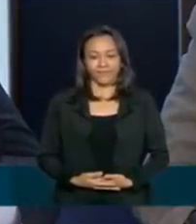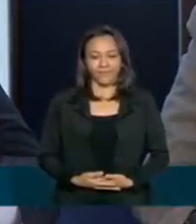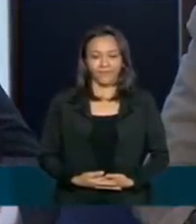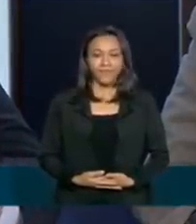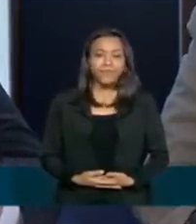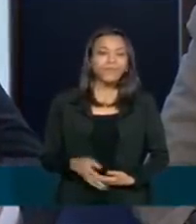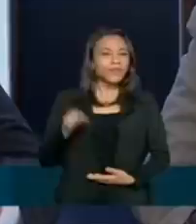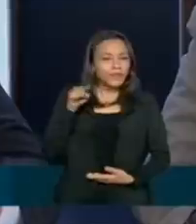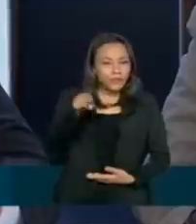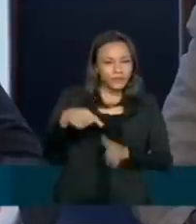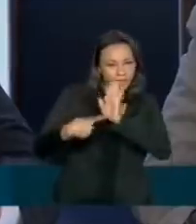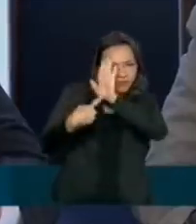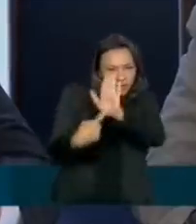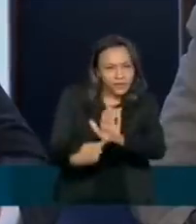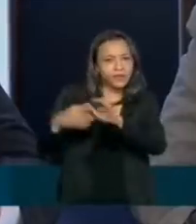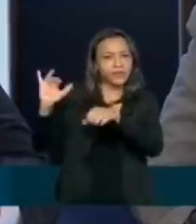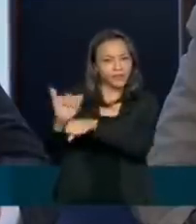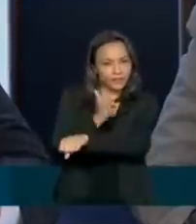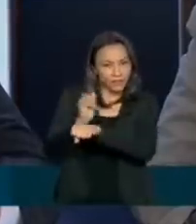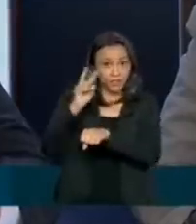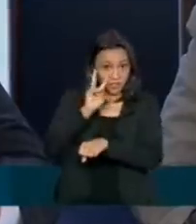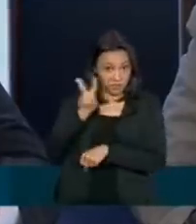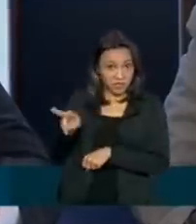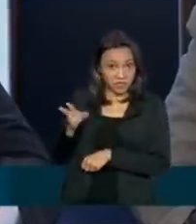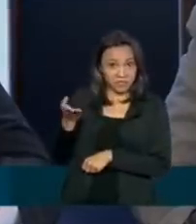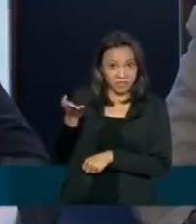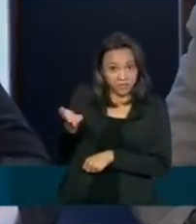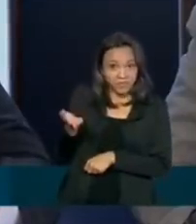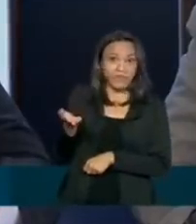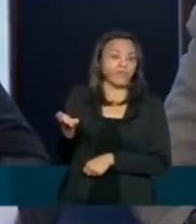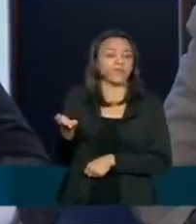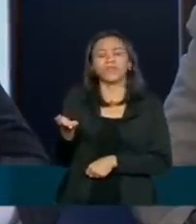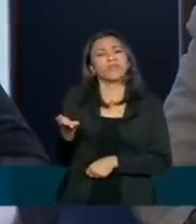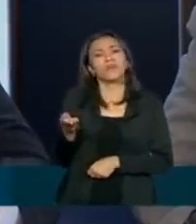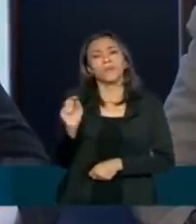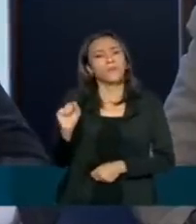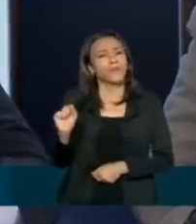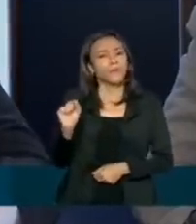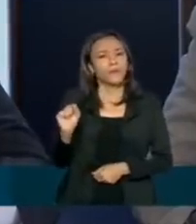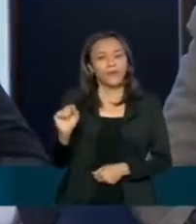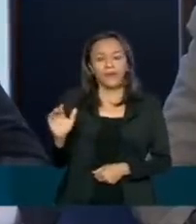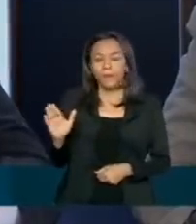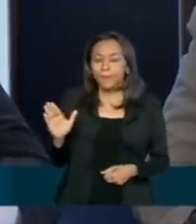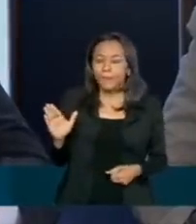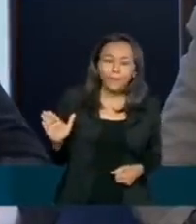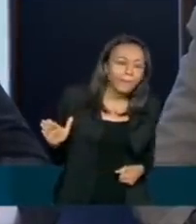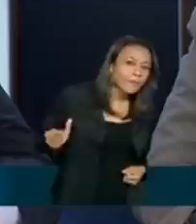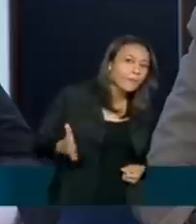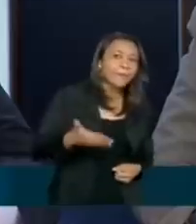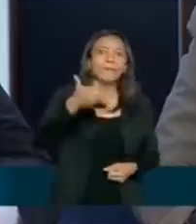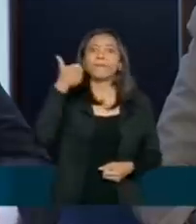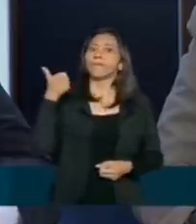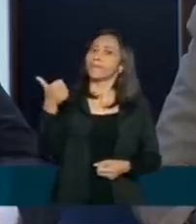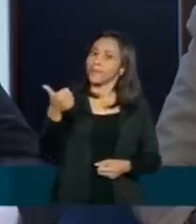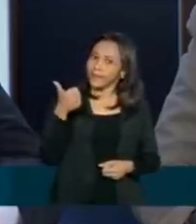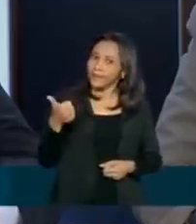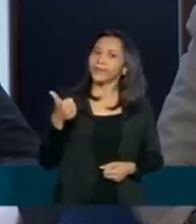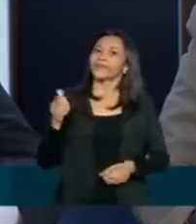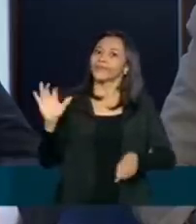Essa ferramenta que está colocada aí, ela é a melhor ferramenta que nós poderíamos ter